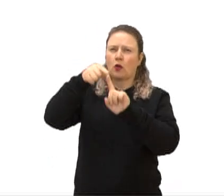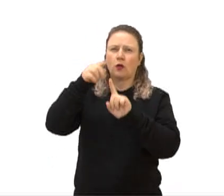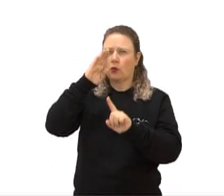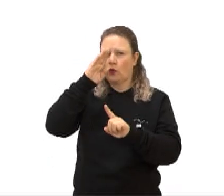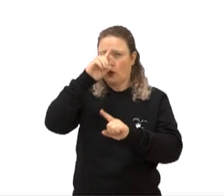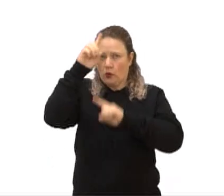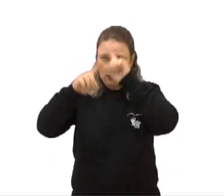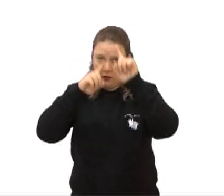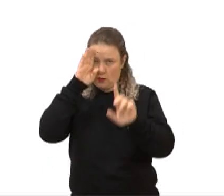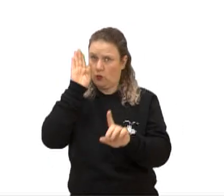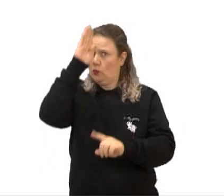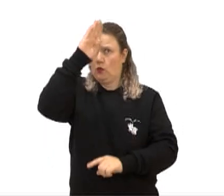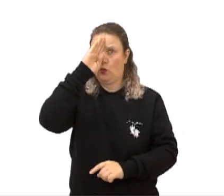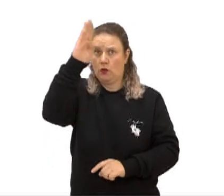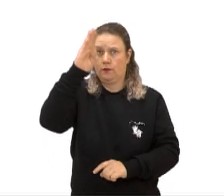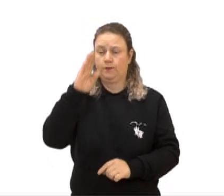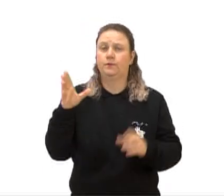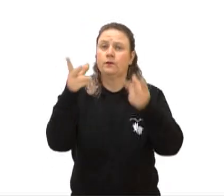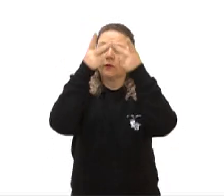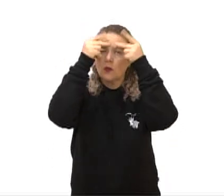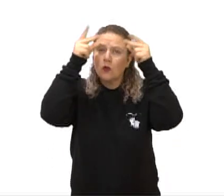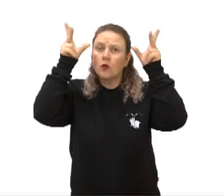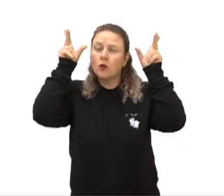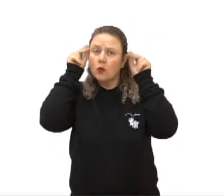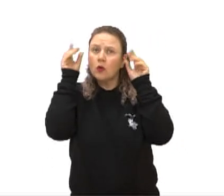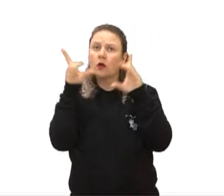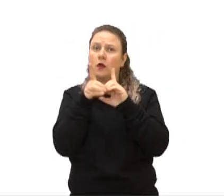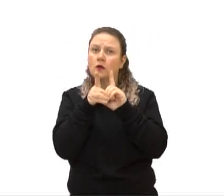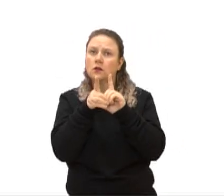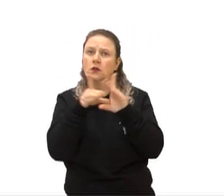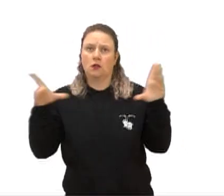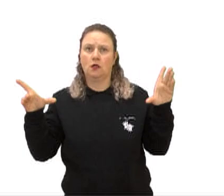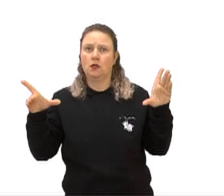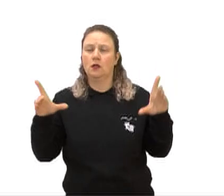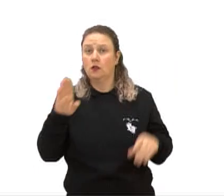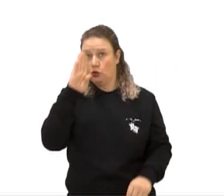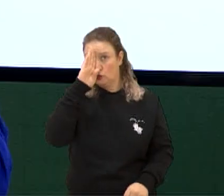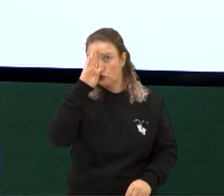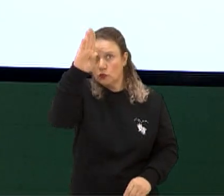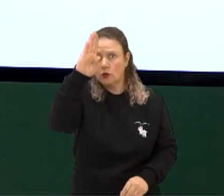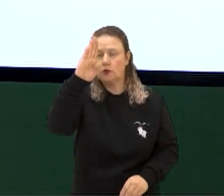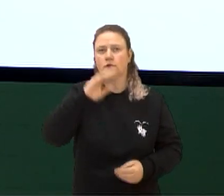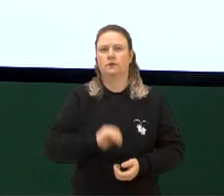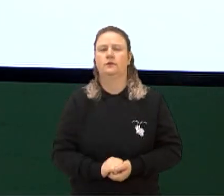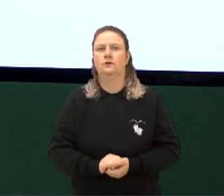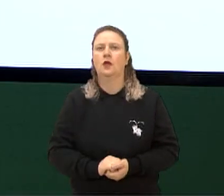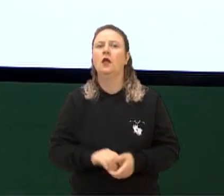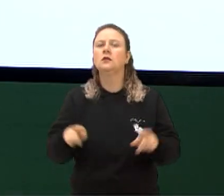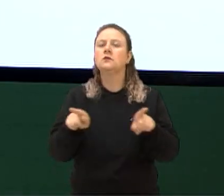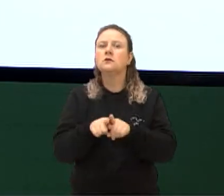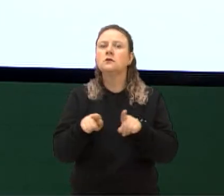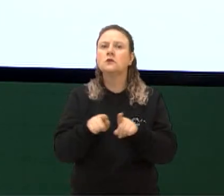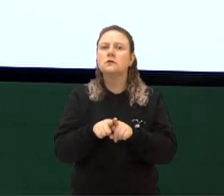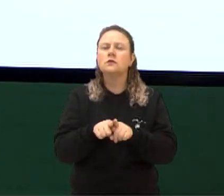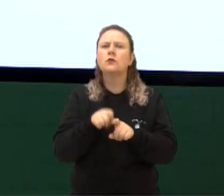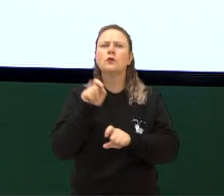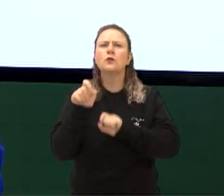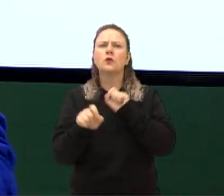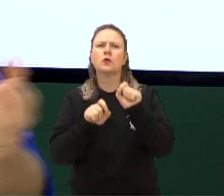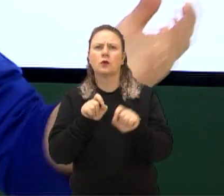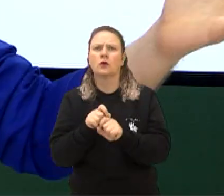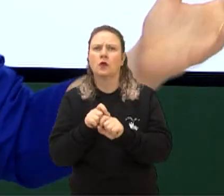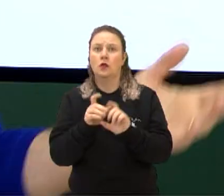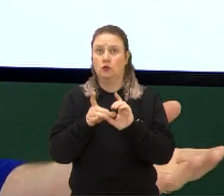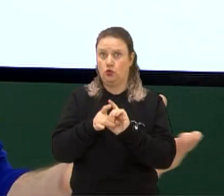essa, tá? Então vamos lá. Atenas era uma democracia direta. Tá? Então a democracia ateniense era um pouco diferente